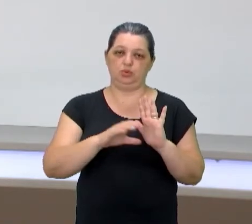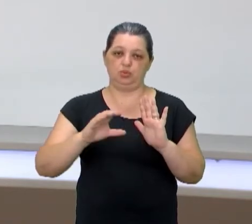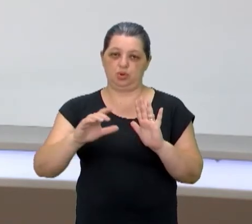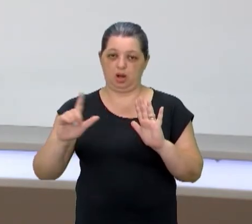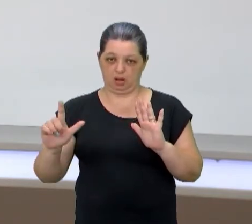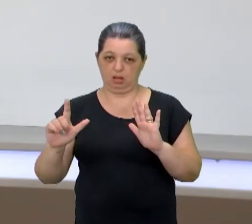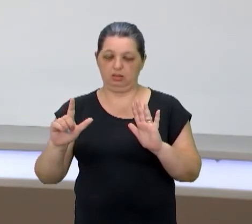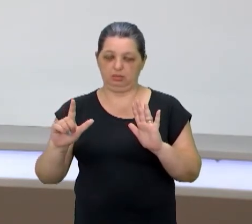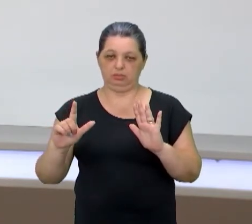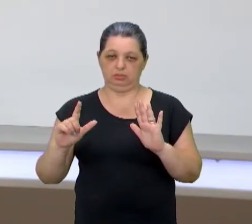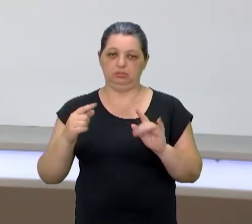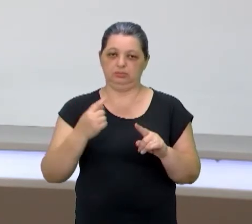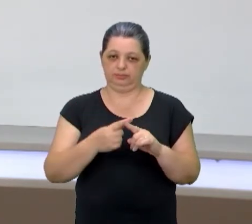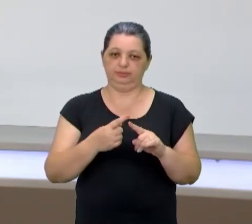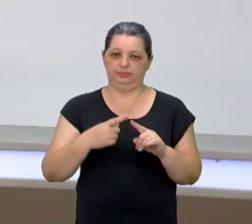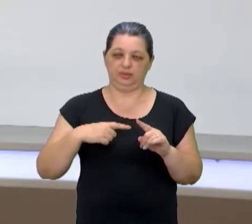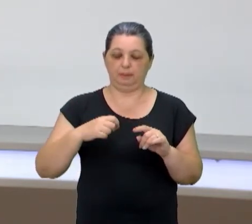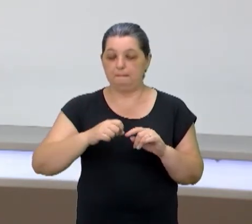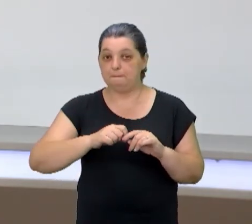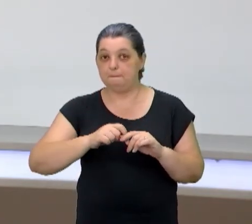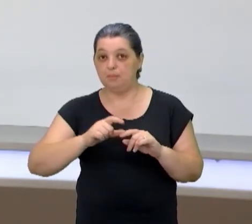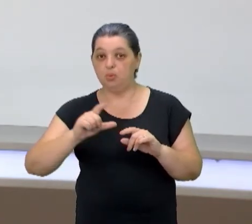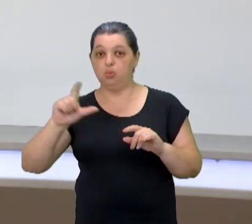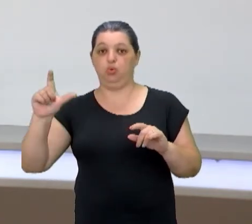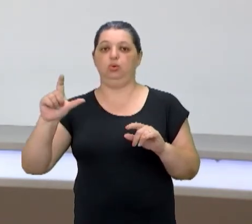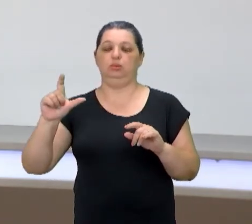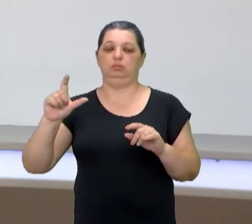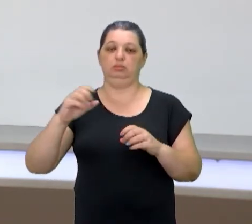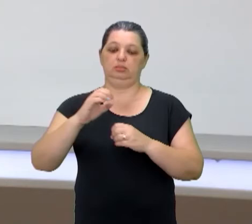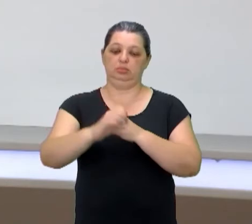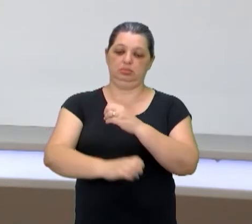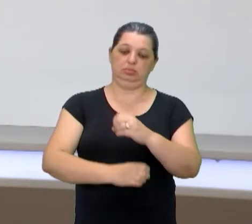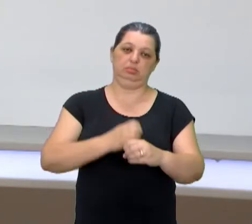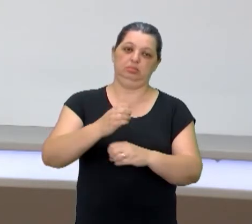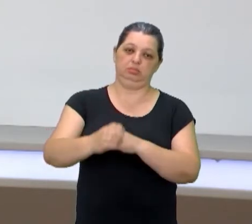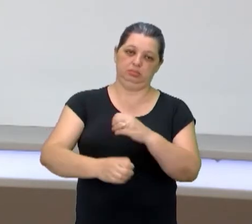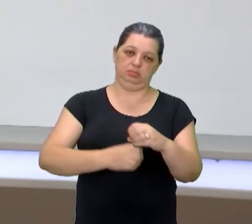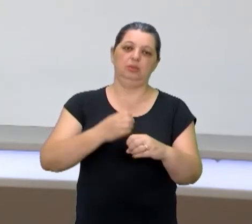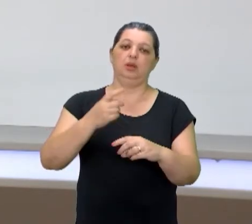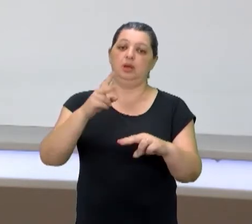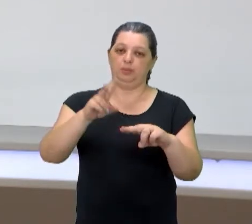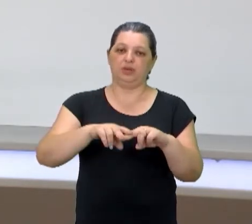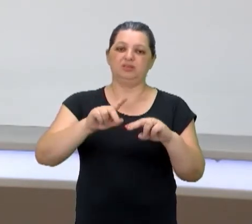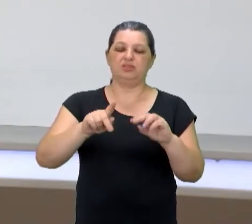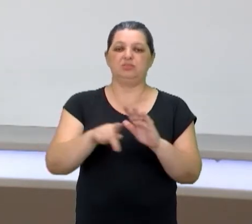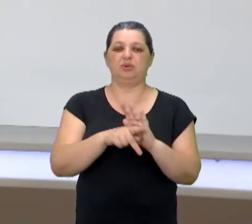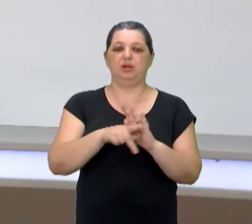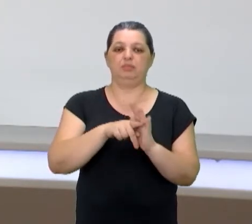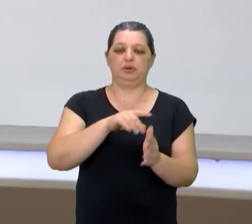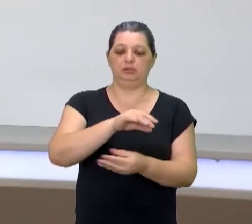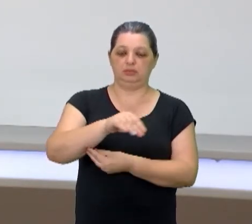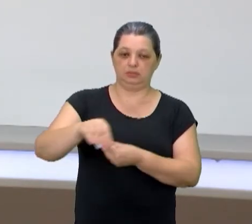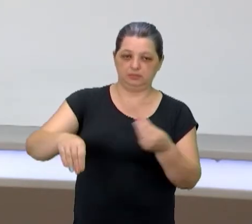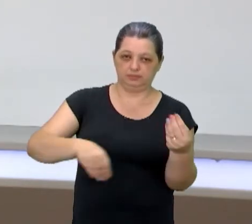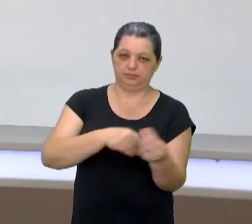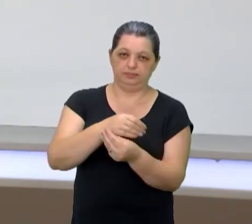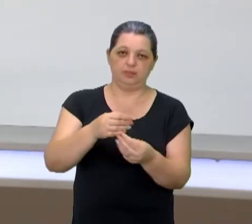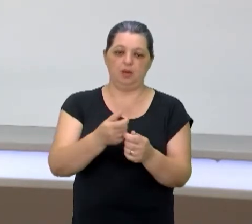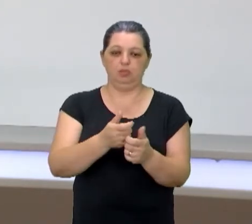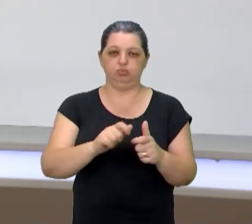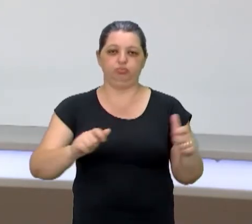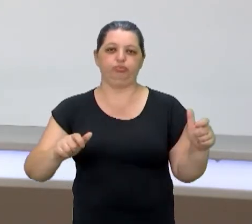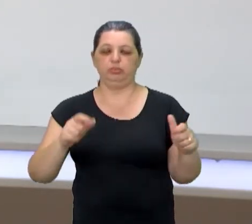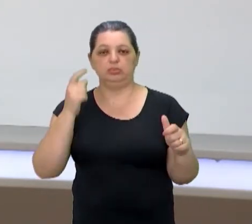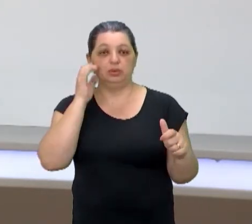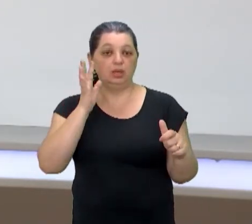cloro tem muito maior quantidade de elétrons, por isso que forma essa polaridade. Por isso que aquela região fica maior. Você